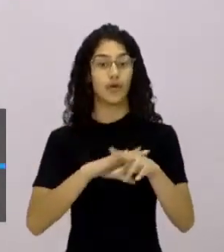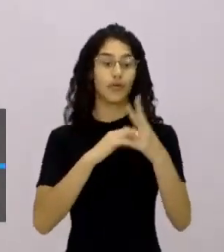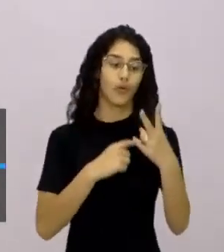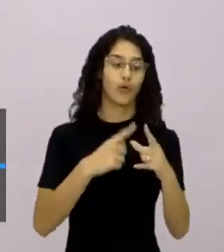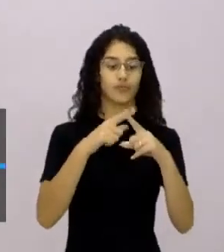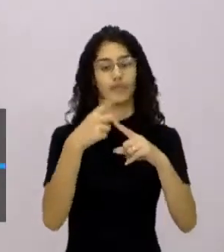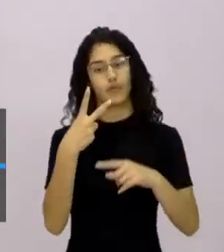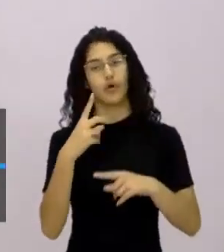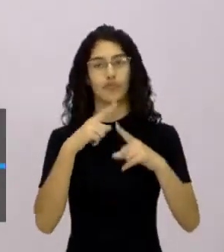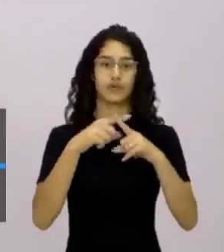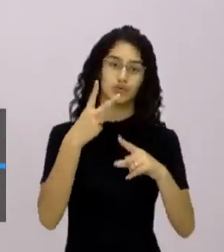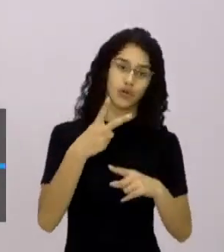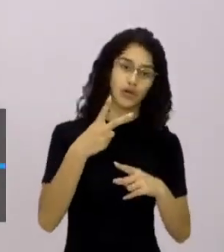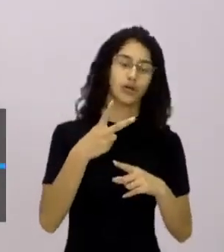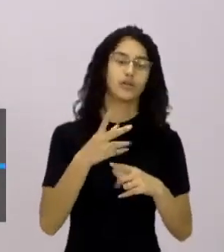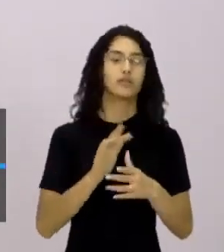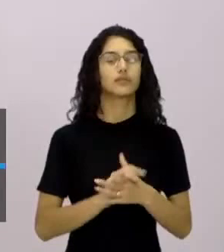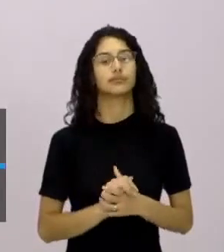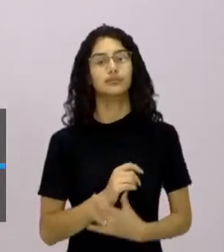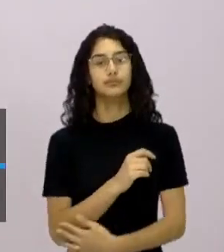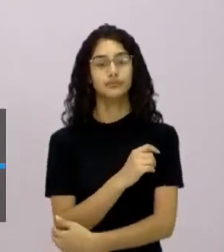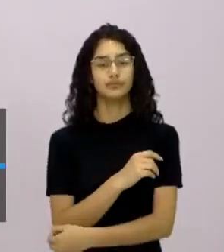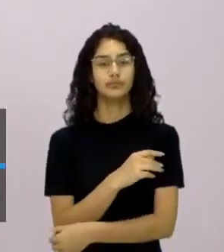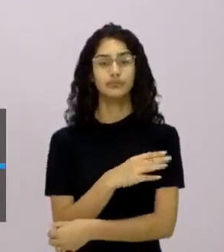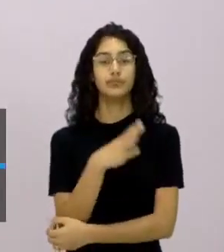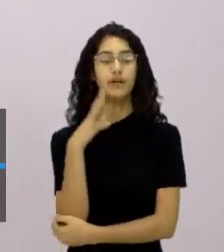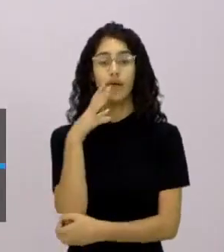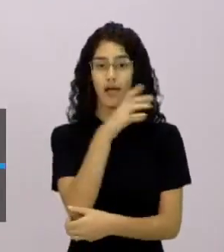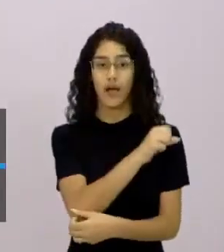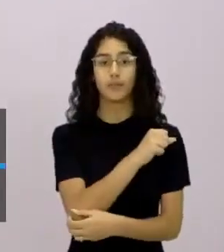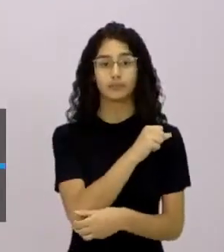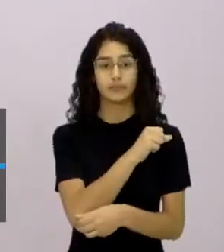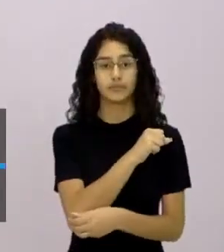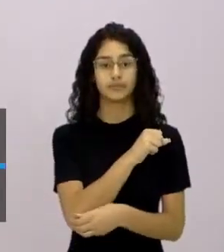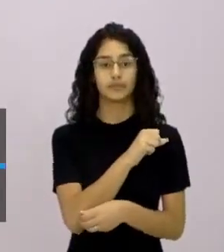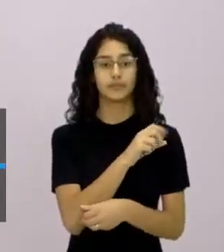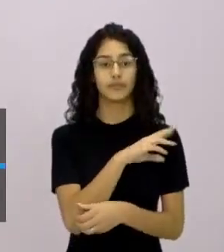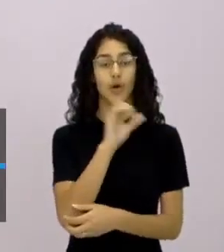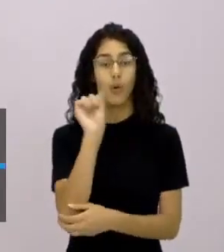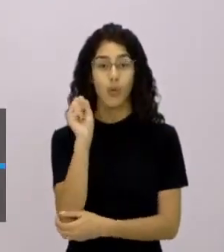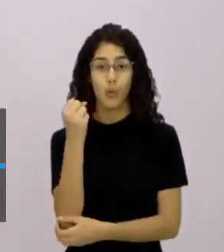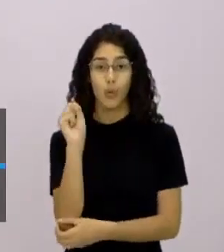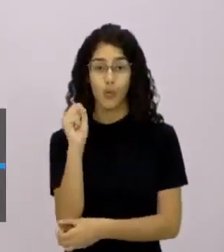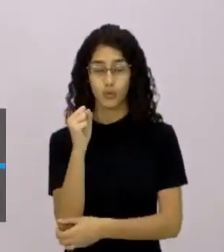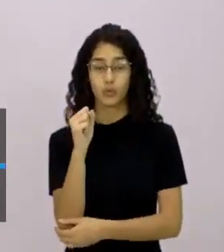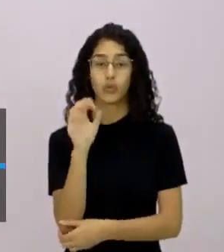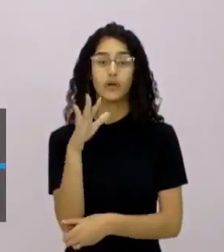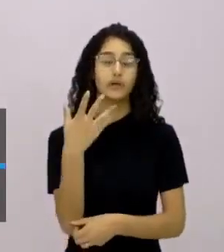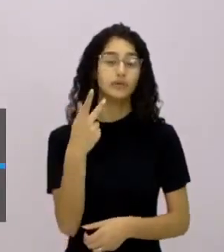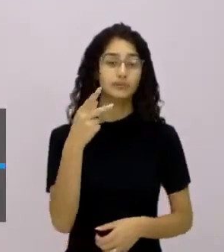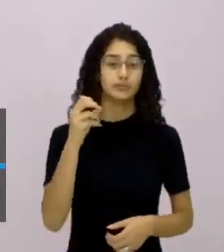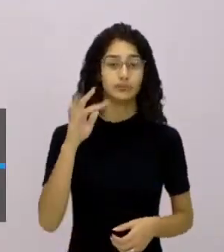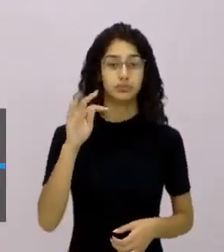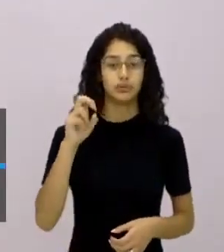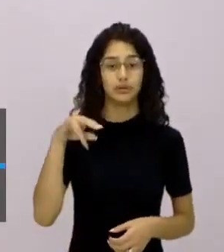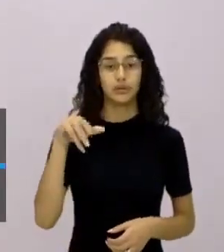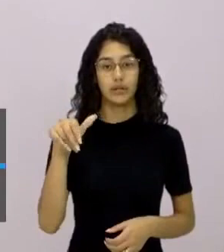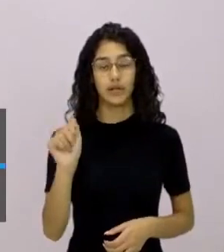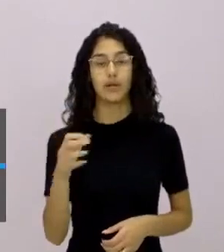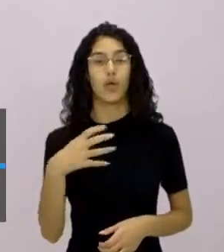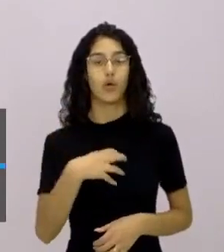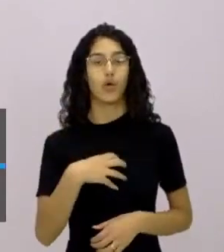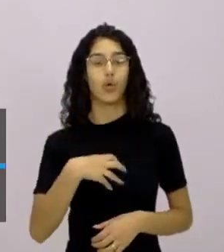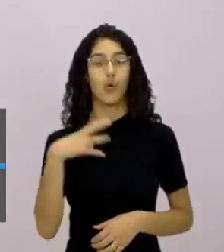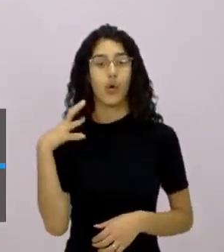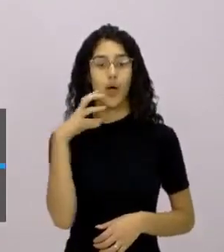2 vezes 2 vezes 2, ela é muito rápida, né? Dá 8. Então, potência, um número que está escrito na forma de potência,